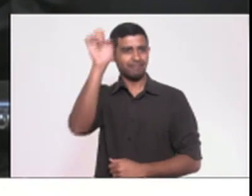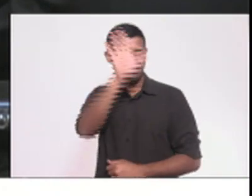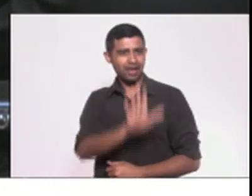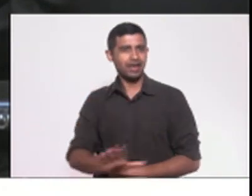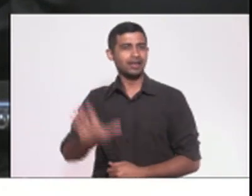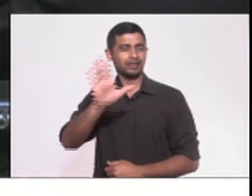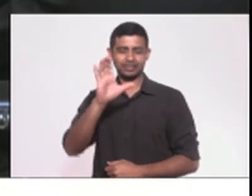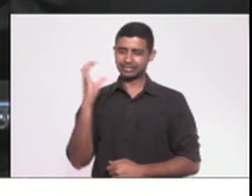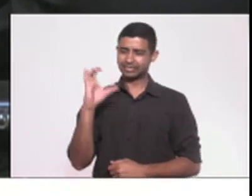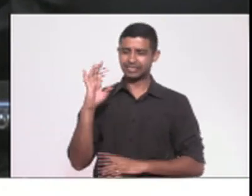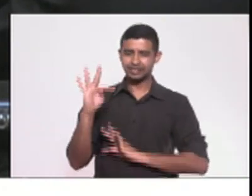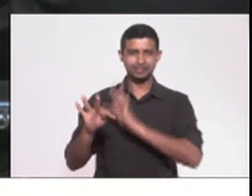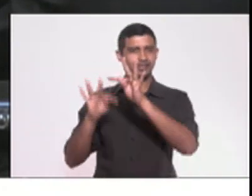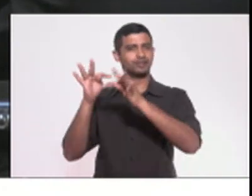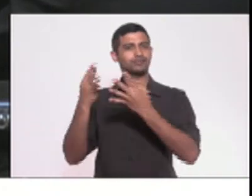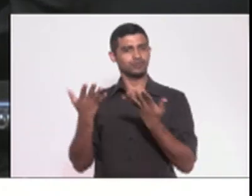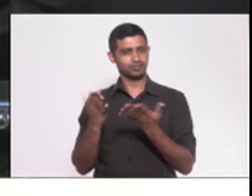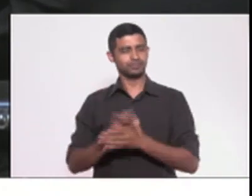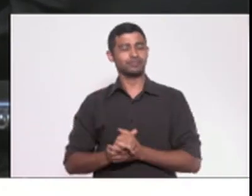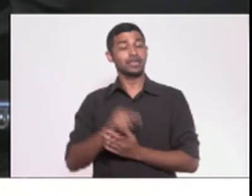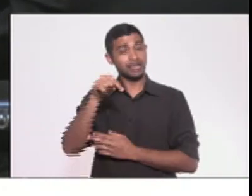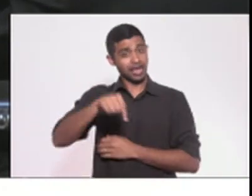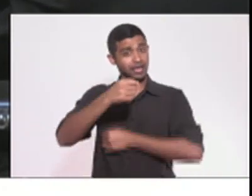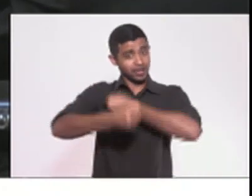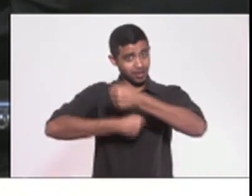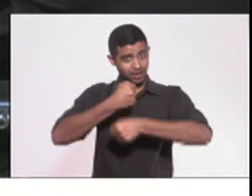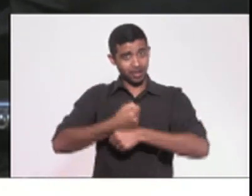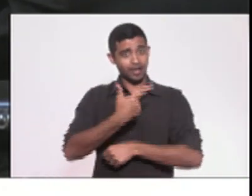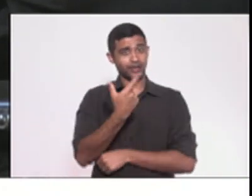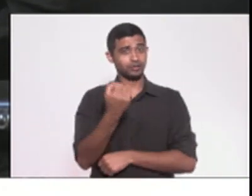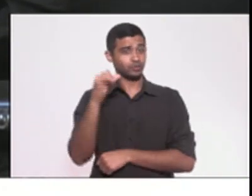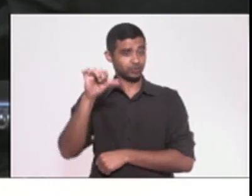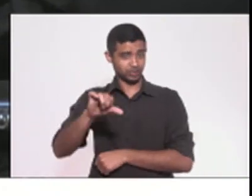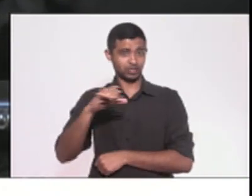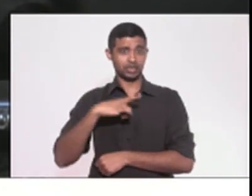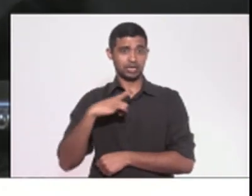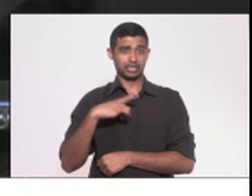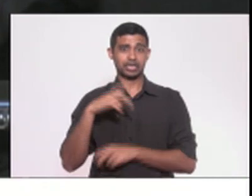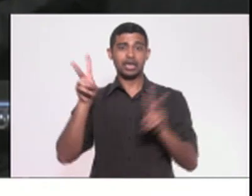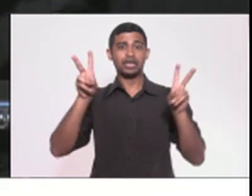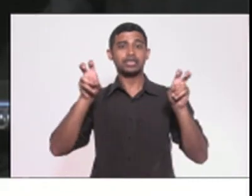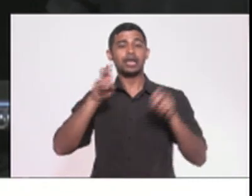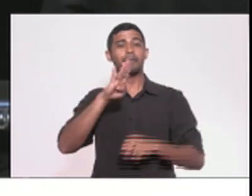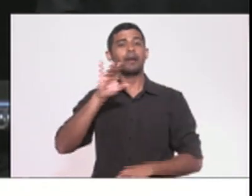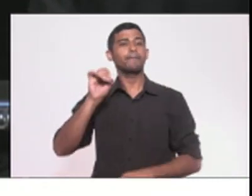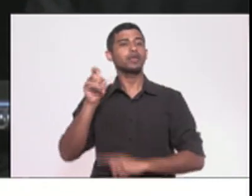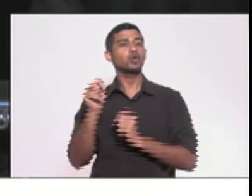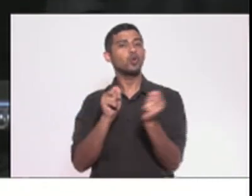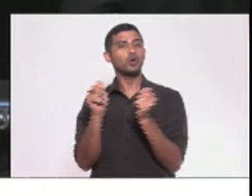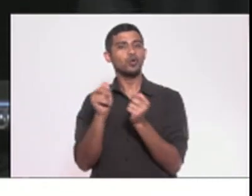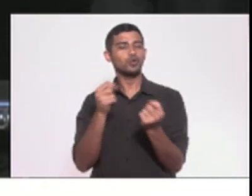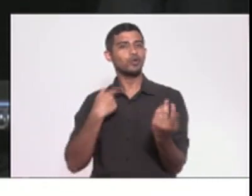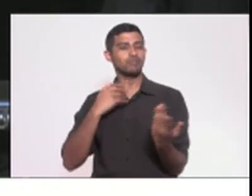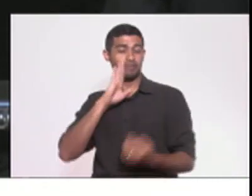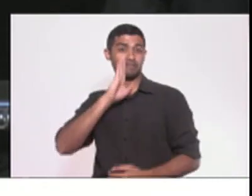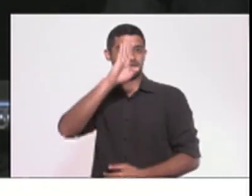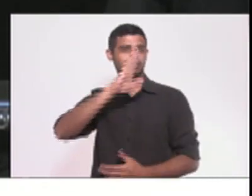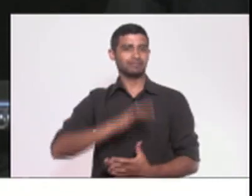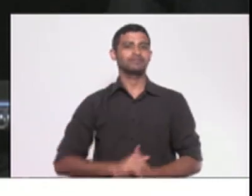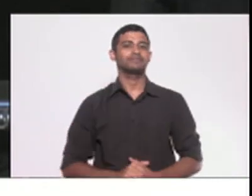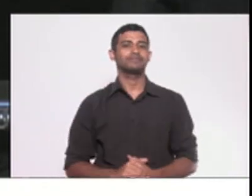Ciência e Tecnologia, que esse ano traz o tema da bioeconomia como foco